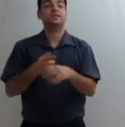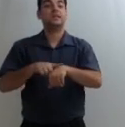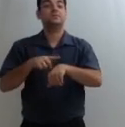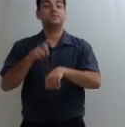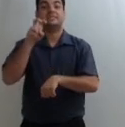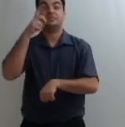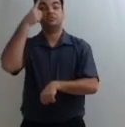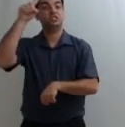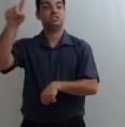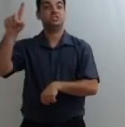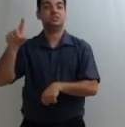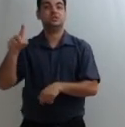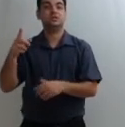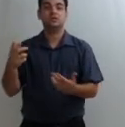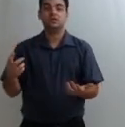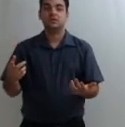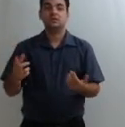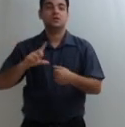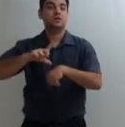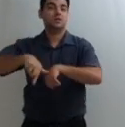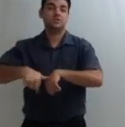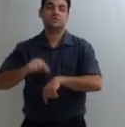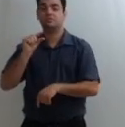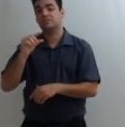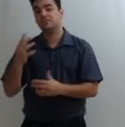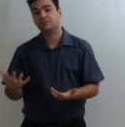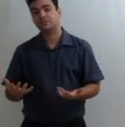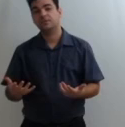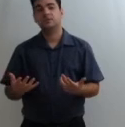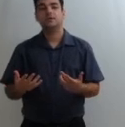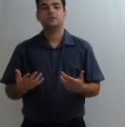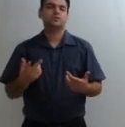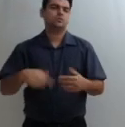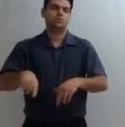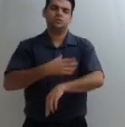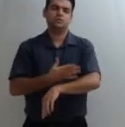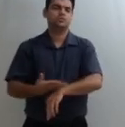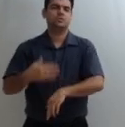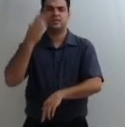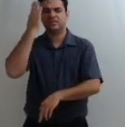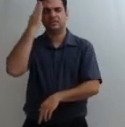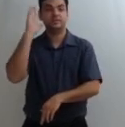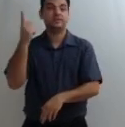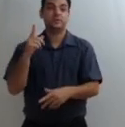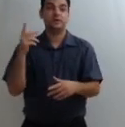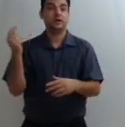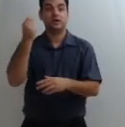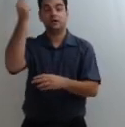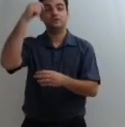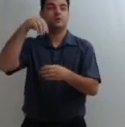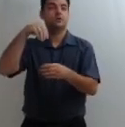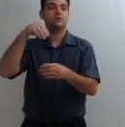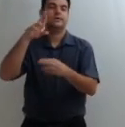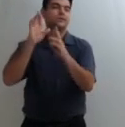da Lei 8.038 e artigo 258, caput do nosso regimento. O agravo regimental não é conhecido.